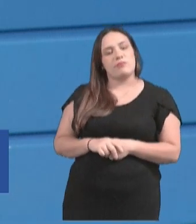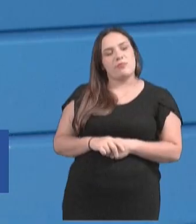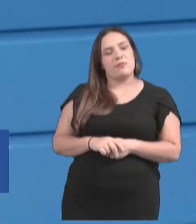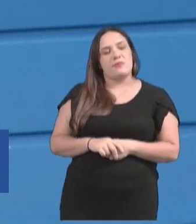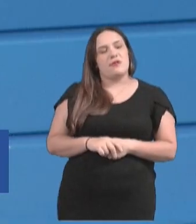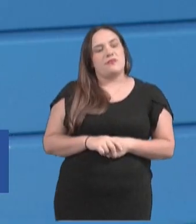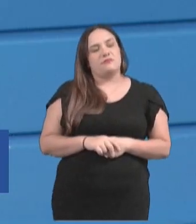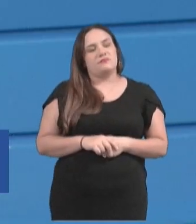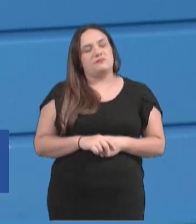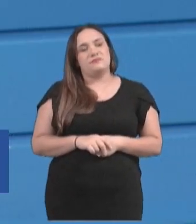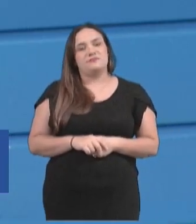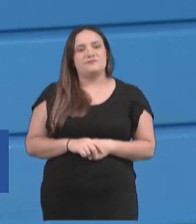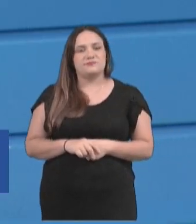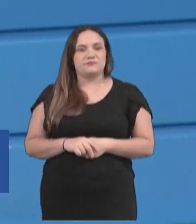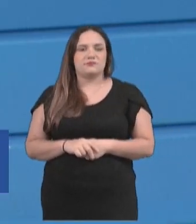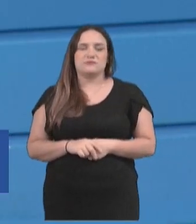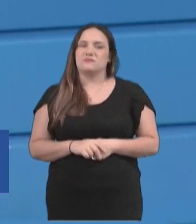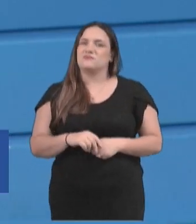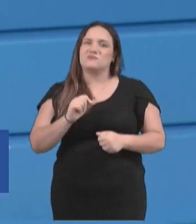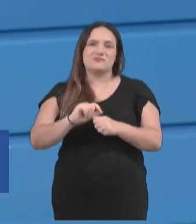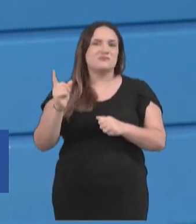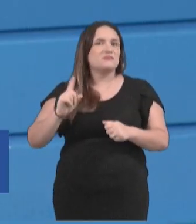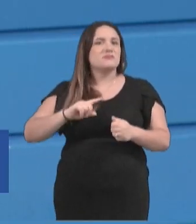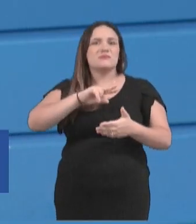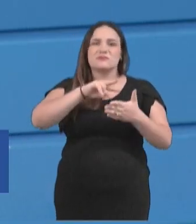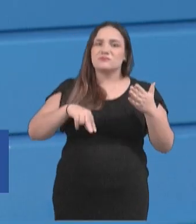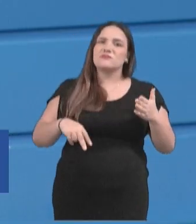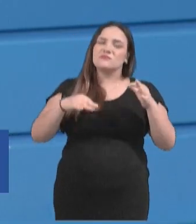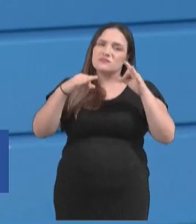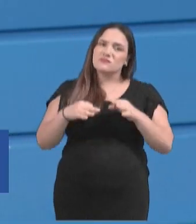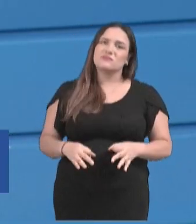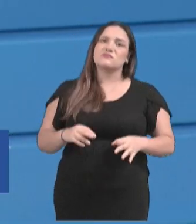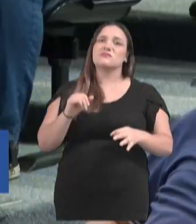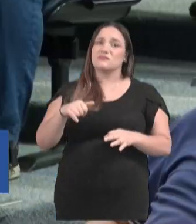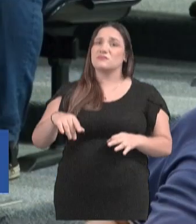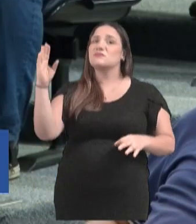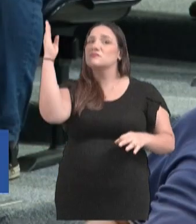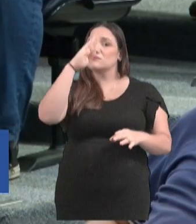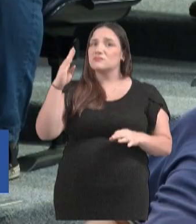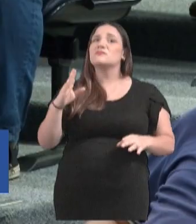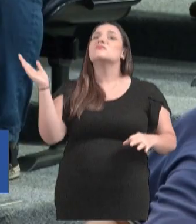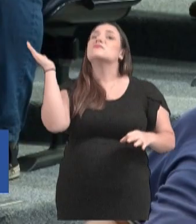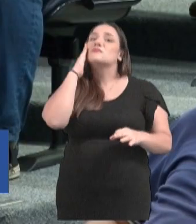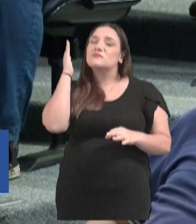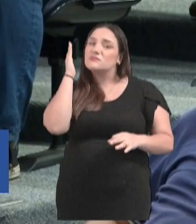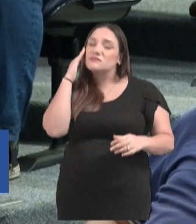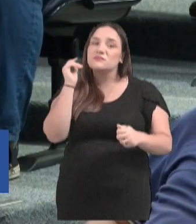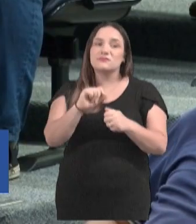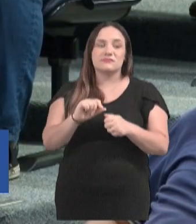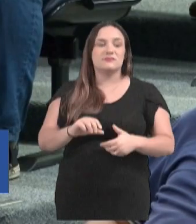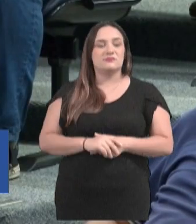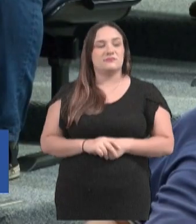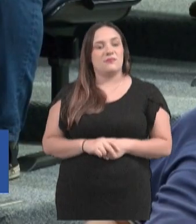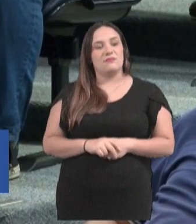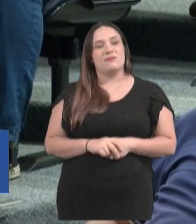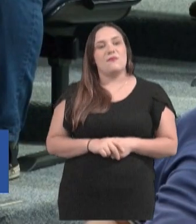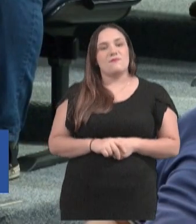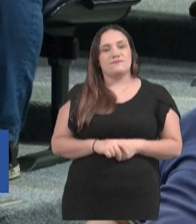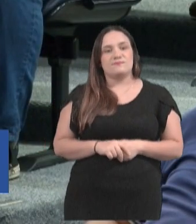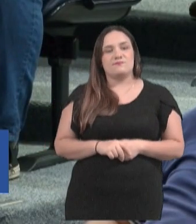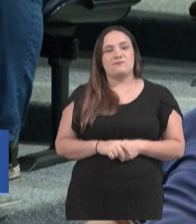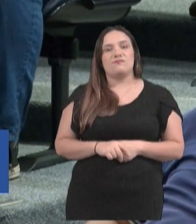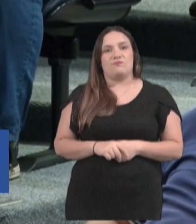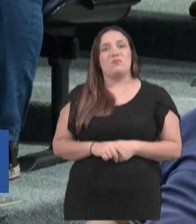não faz uma vistoria definitiva, porque se tem uma coisa que esse Brasil sabe fazer, com